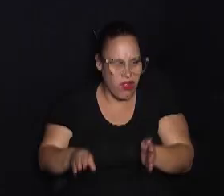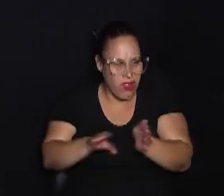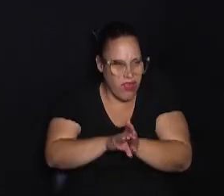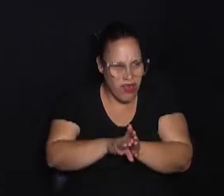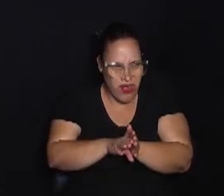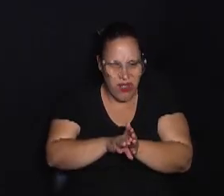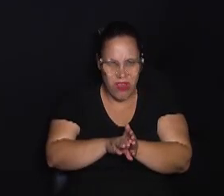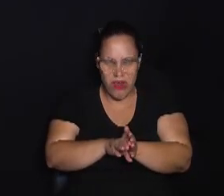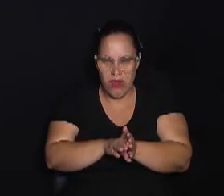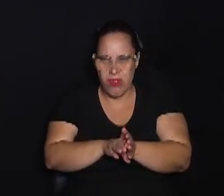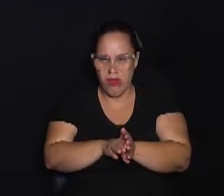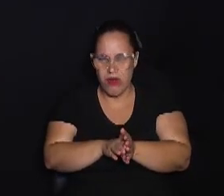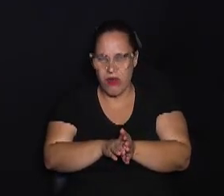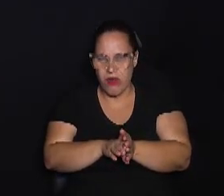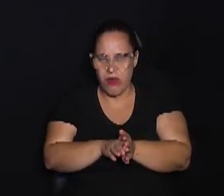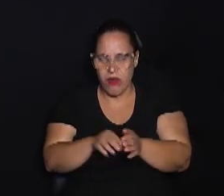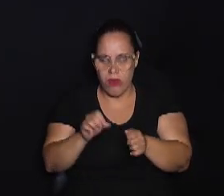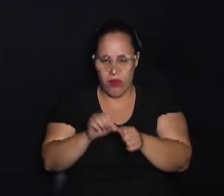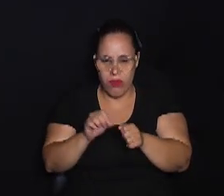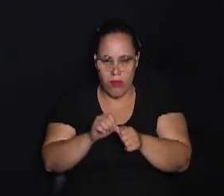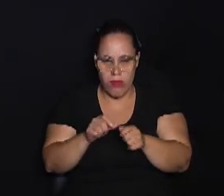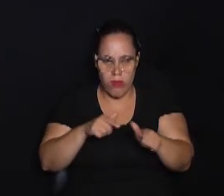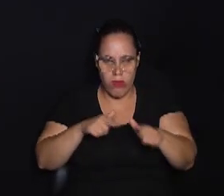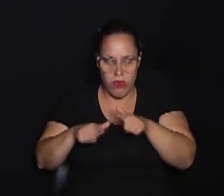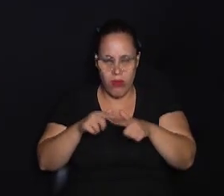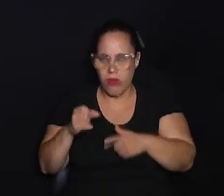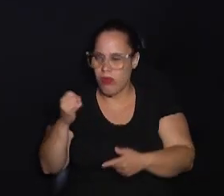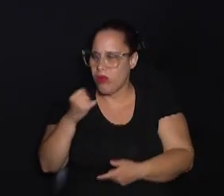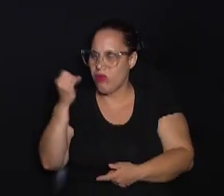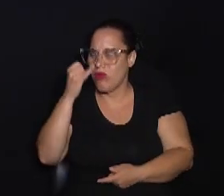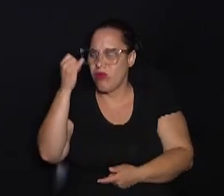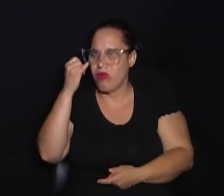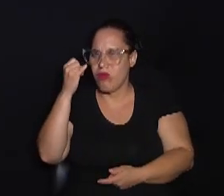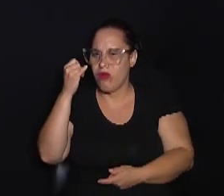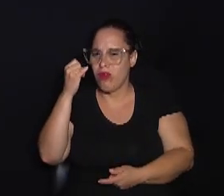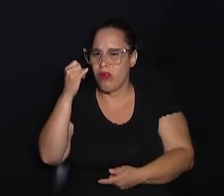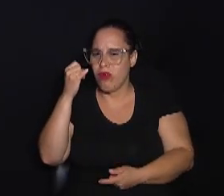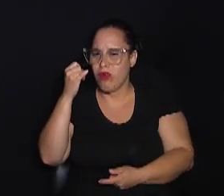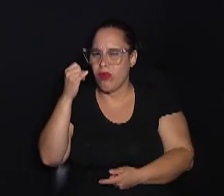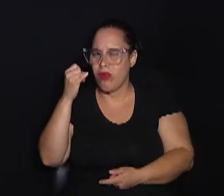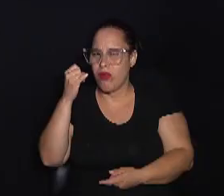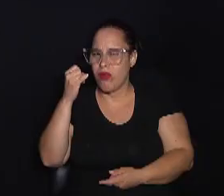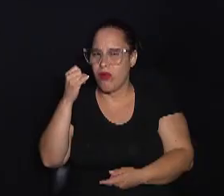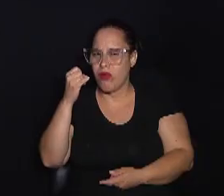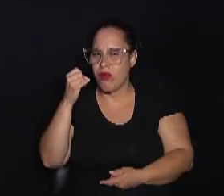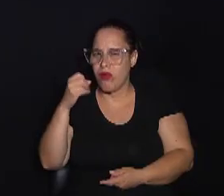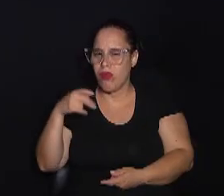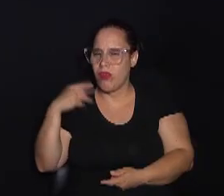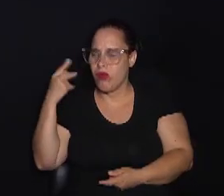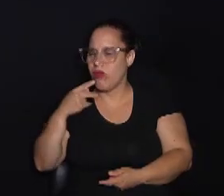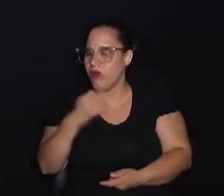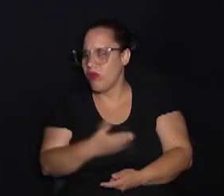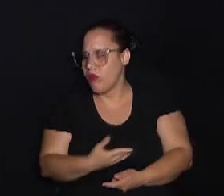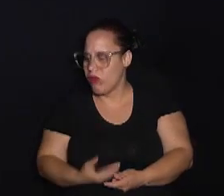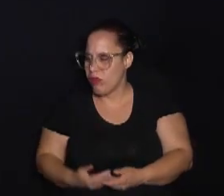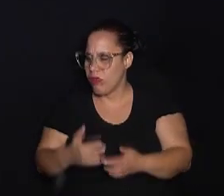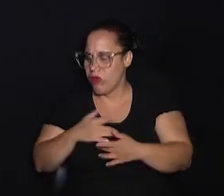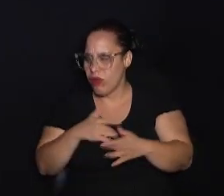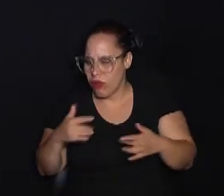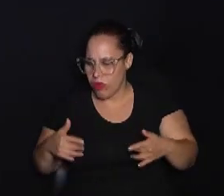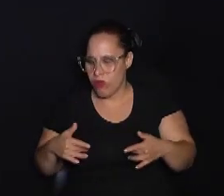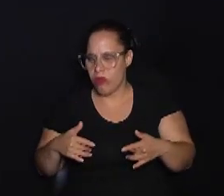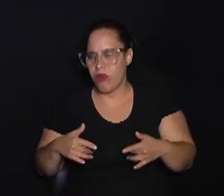né? Então, elas fazem um trabalho muito importante de política pública de saúde, inclusive,